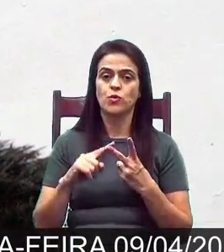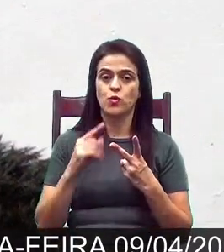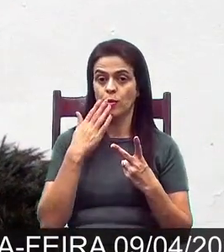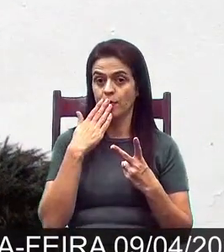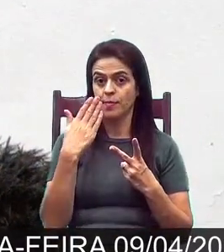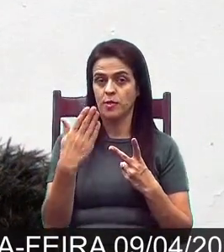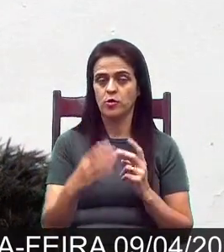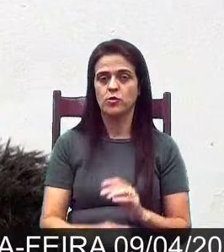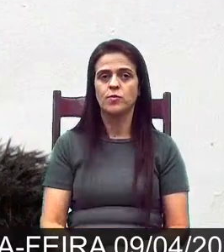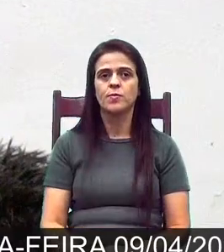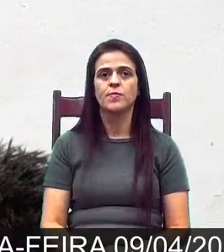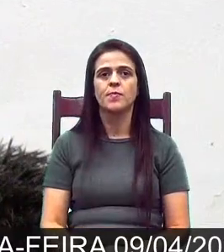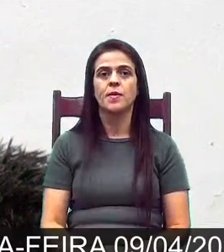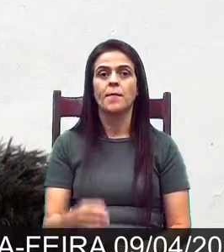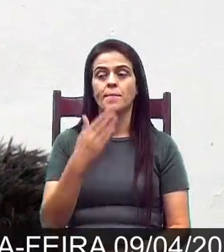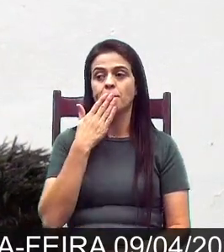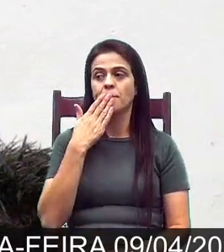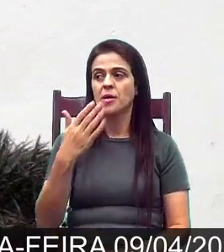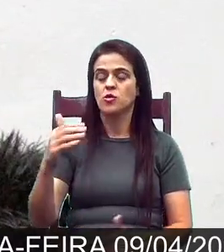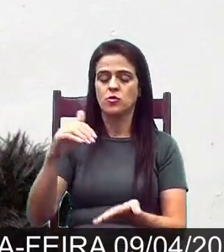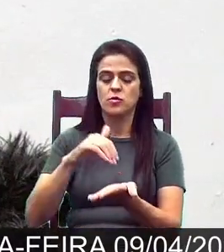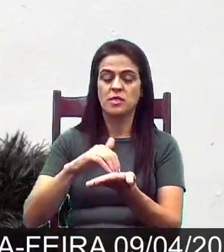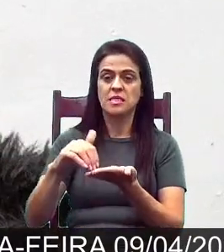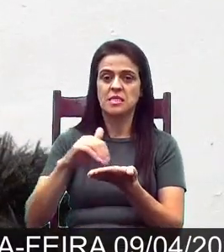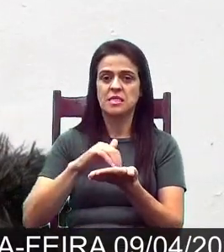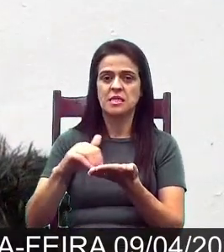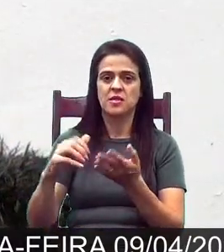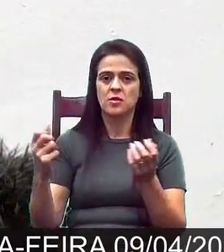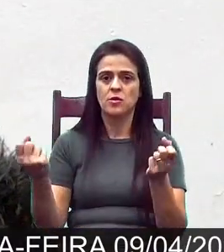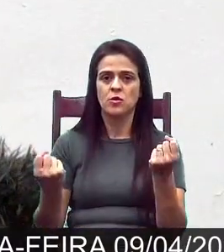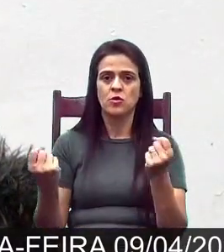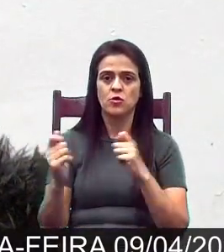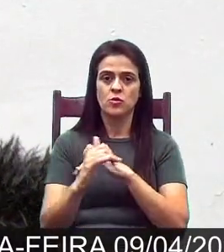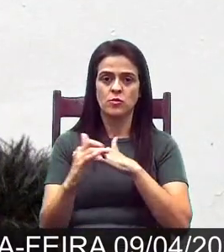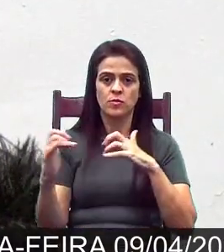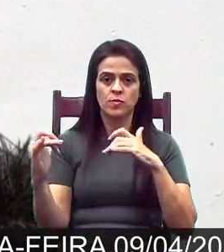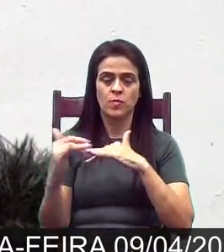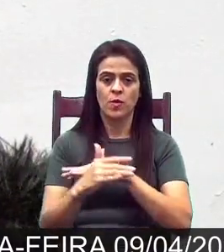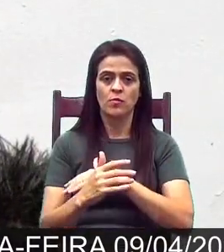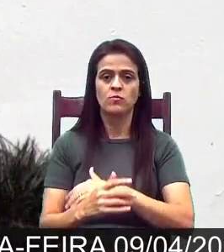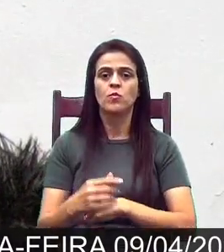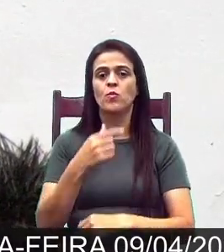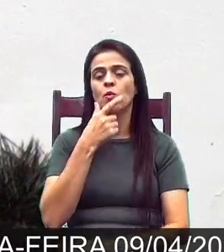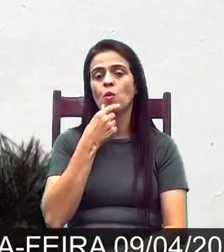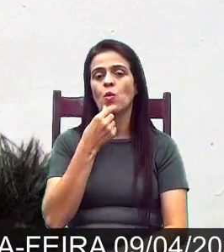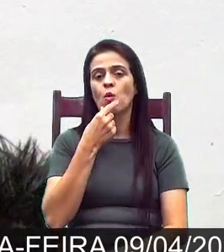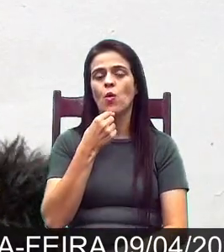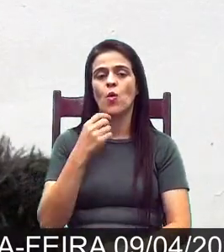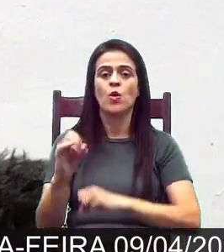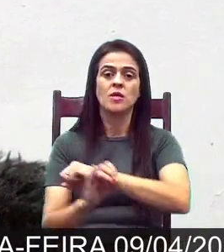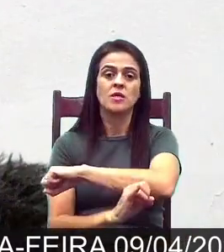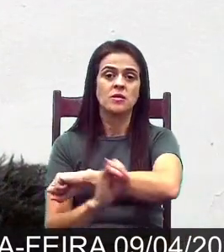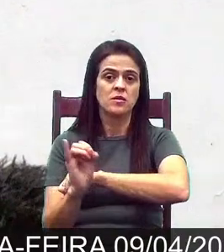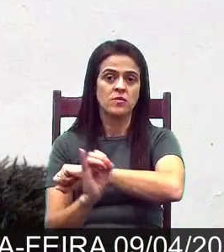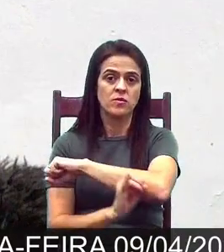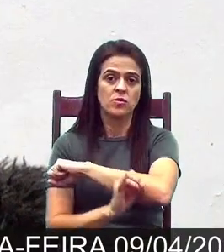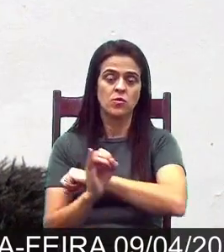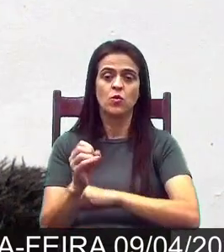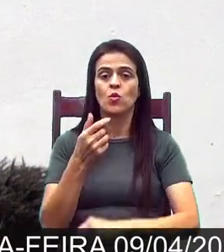requerimento, quero encaminhá-lo ao secretário municipal de Transportes e Infraestruturas, senhor Luiz